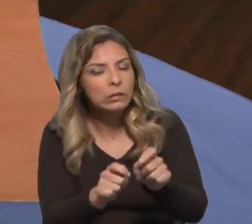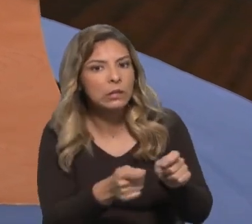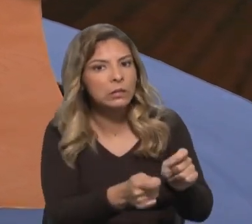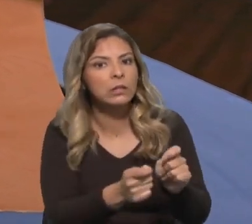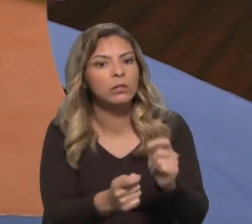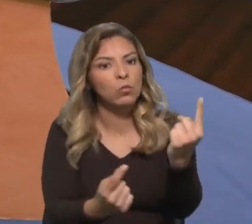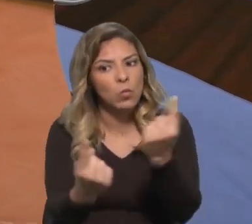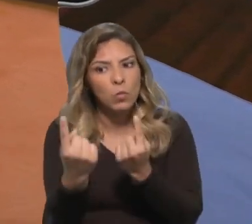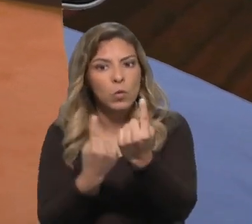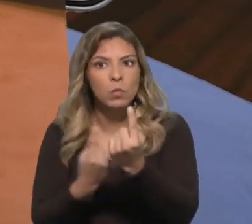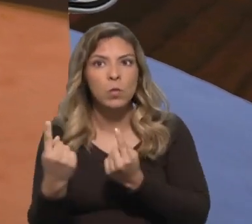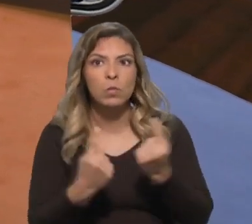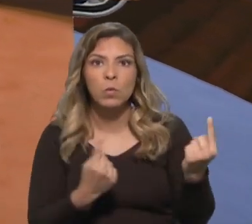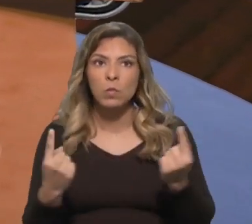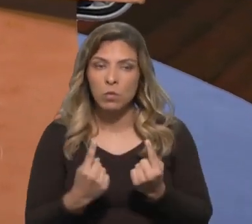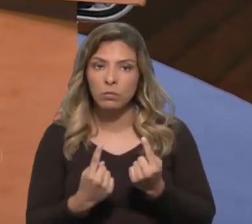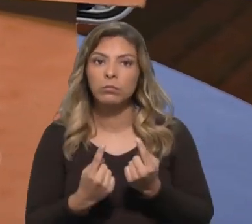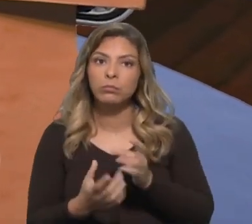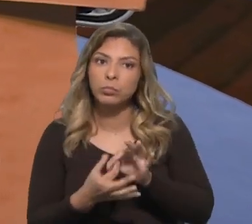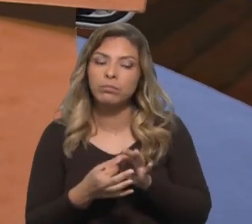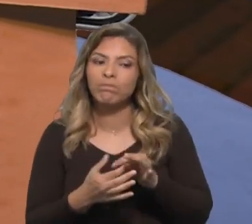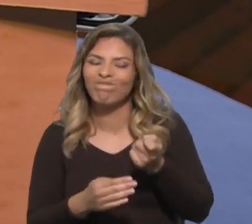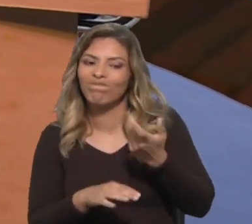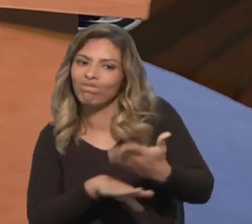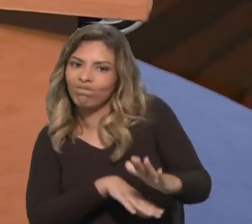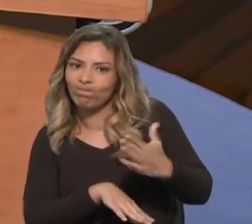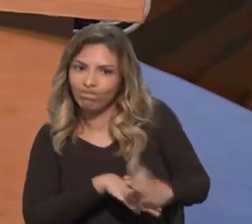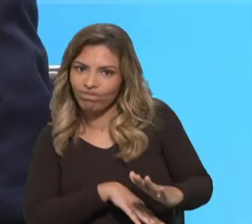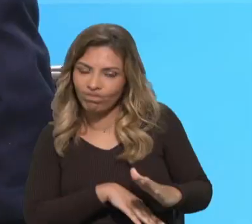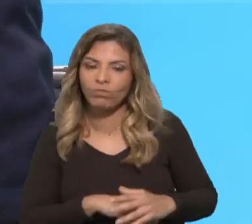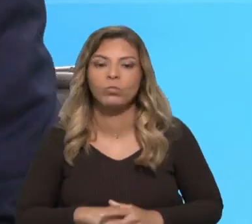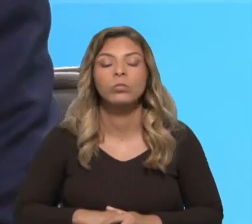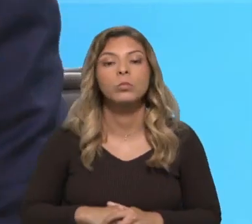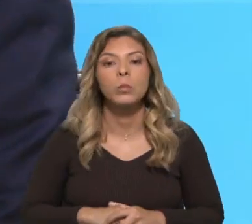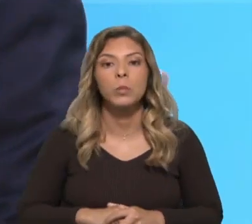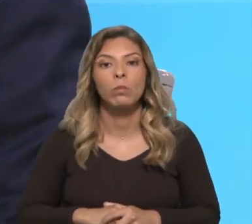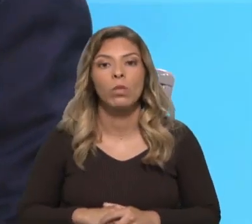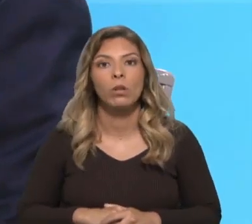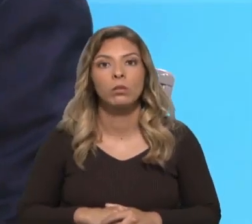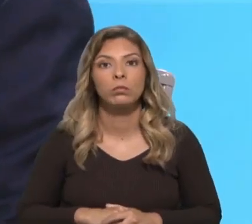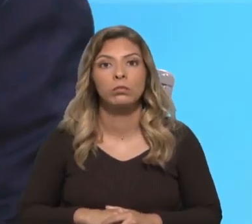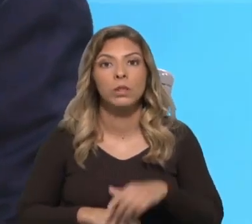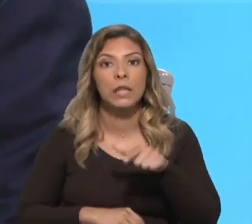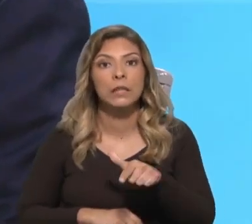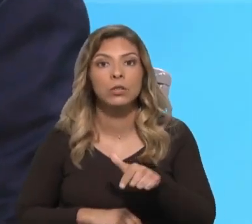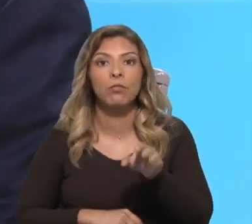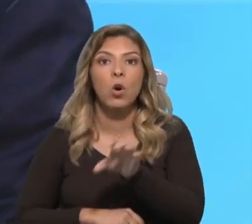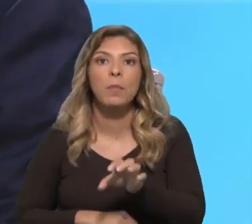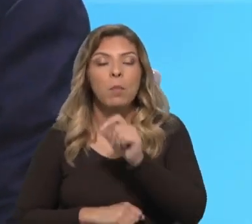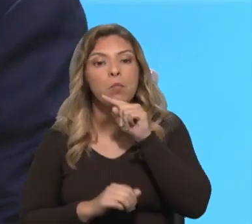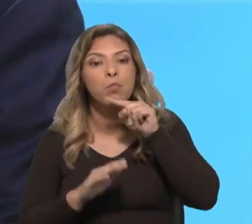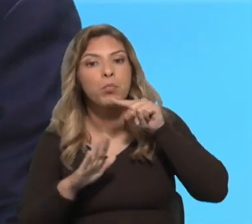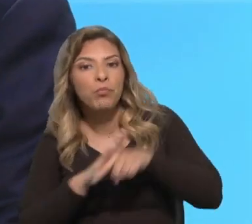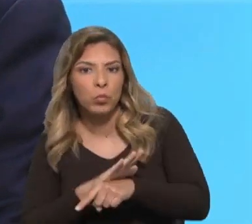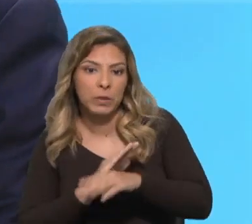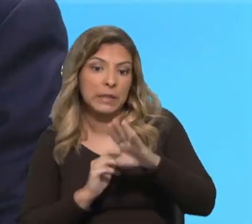aparentemente, dessa dinâmica eletiva. Portanto, esta dinâmica depois aprofunda-se no século